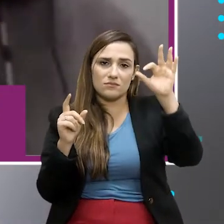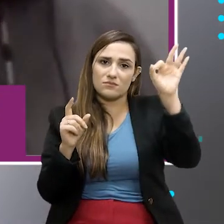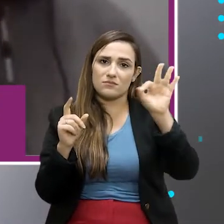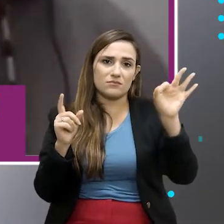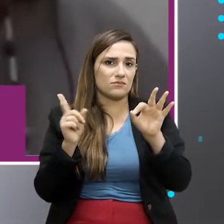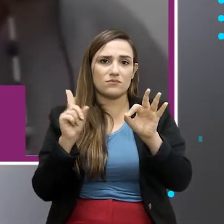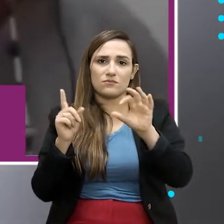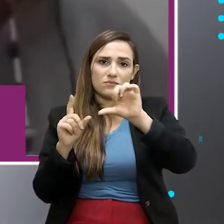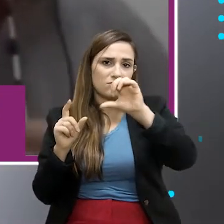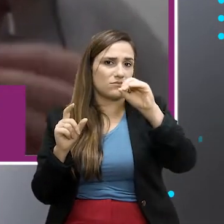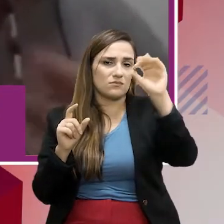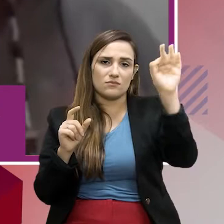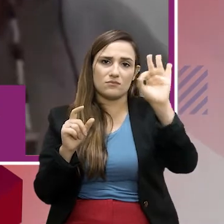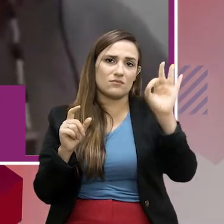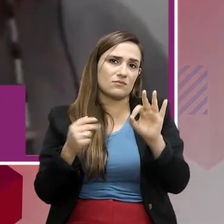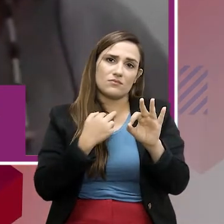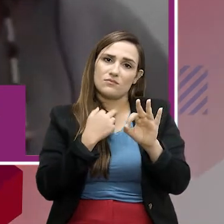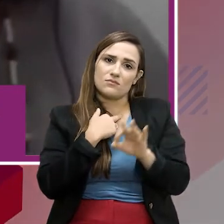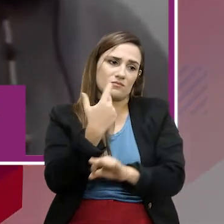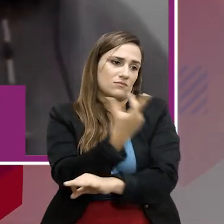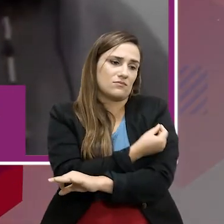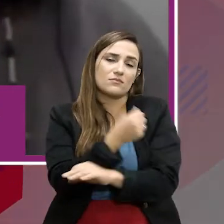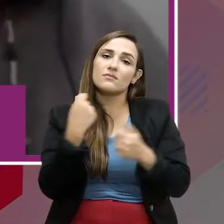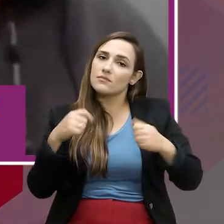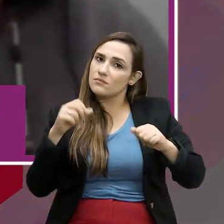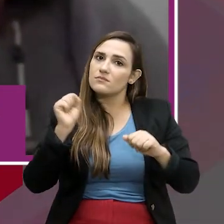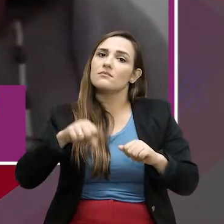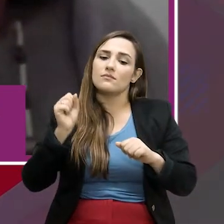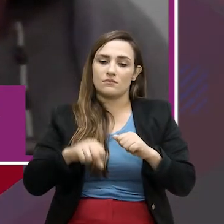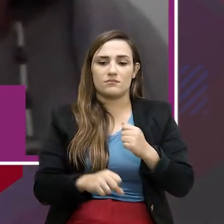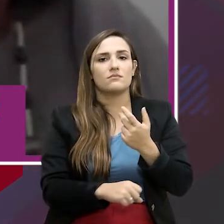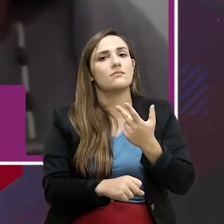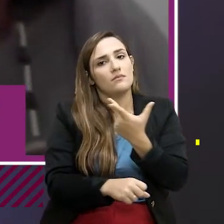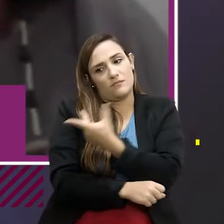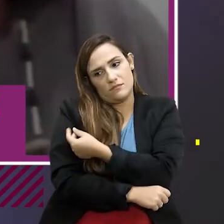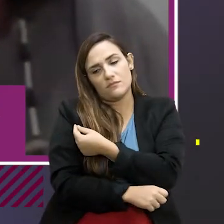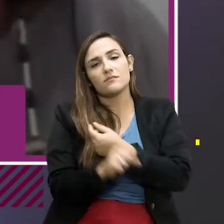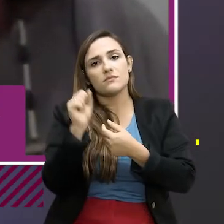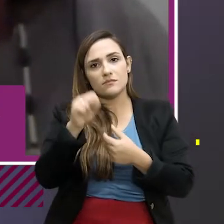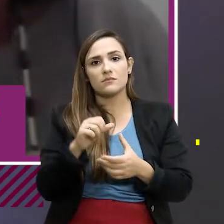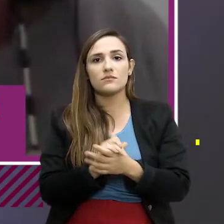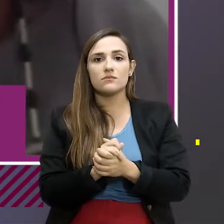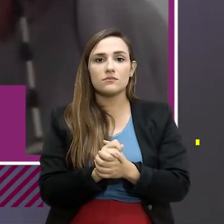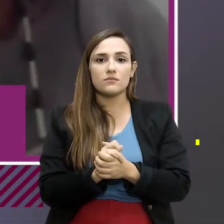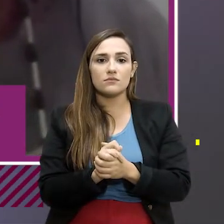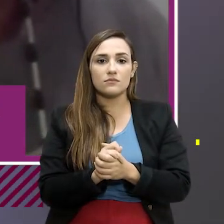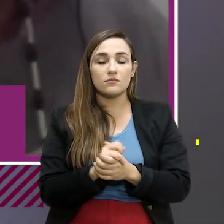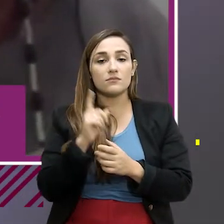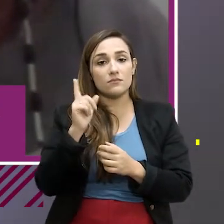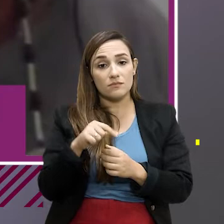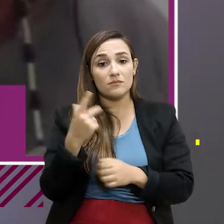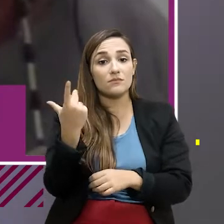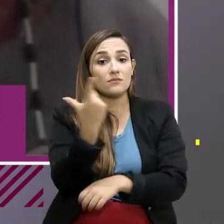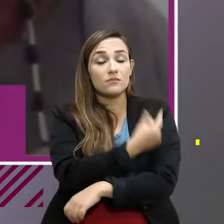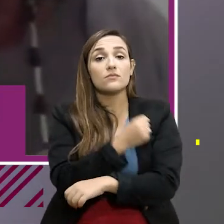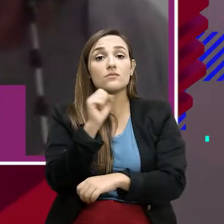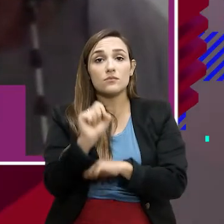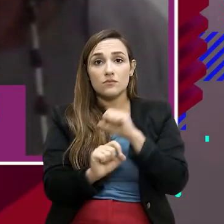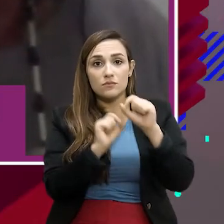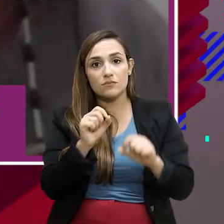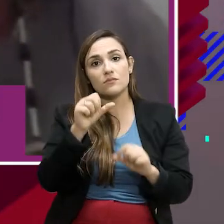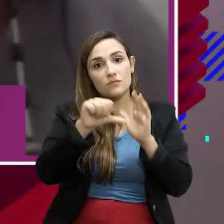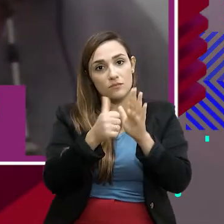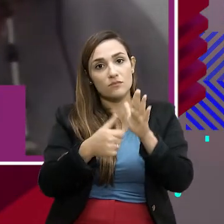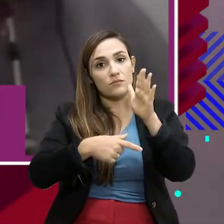é 90%, então não dá para aglomerar. E realmente a vacina, a gente está considerando uma pessoa vacinada com